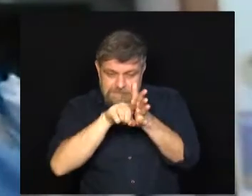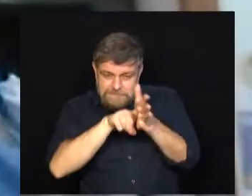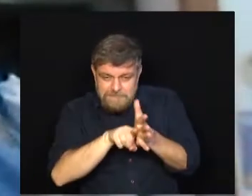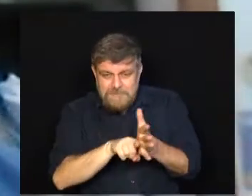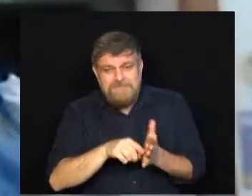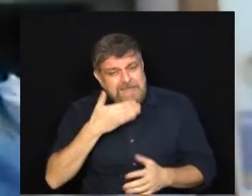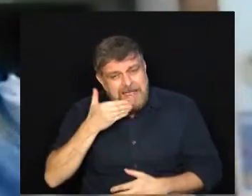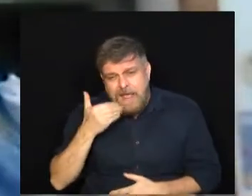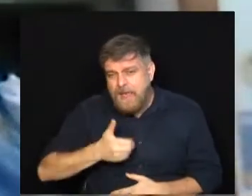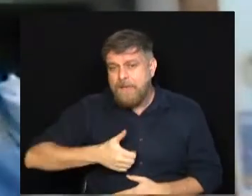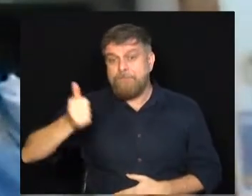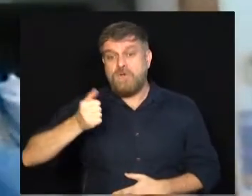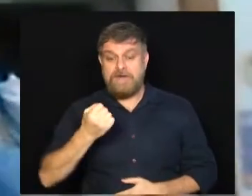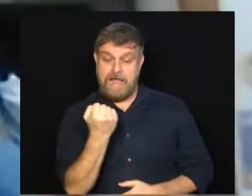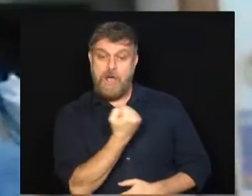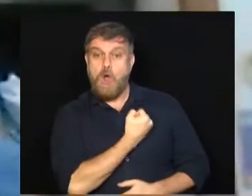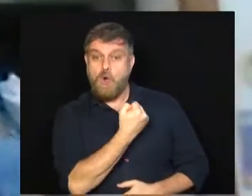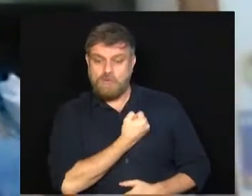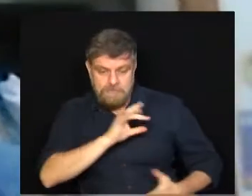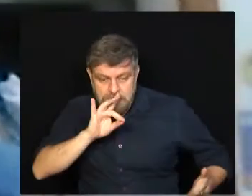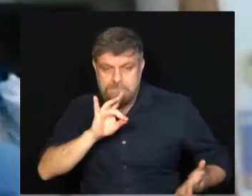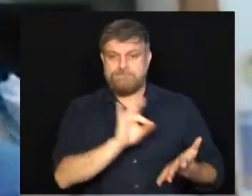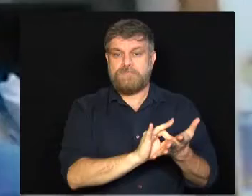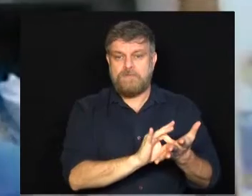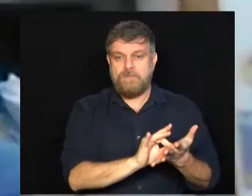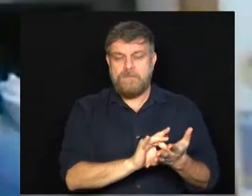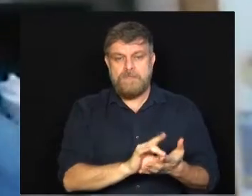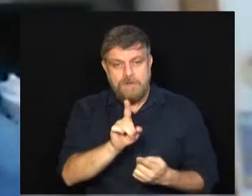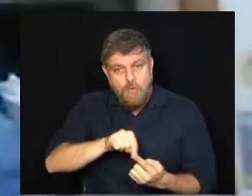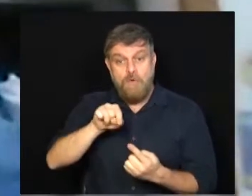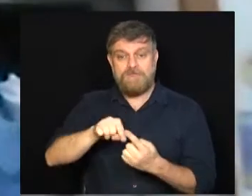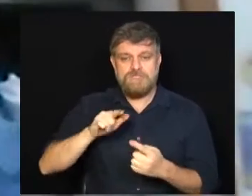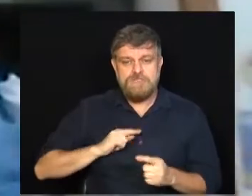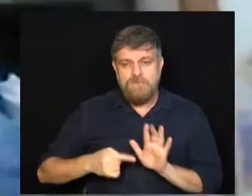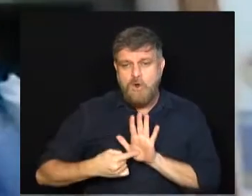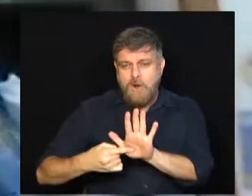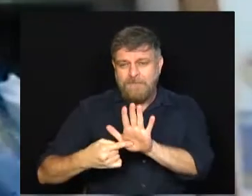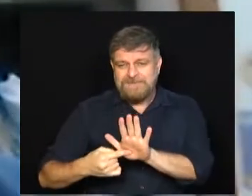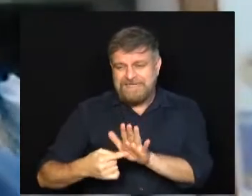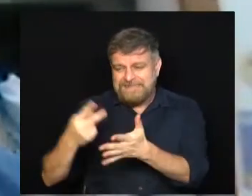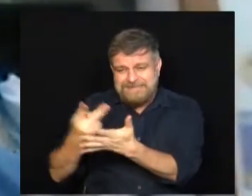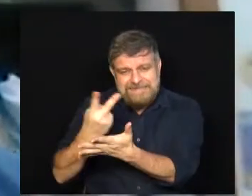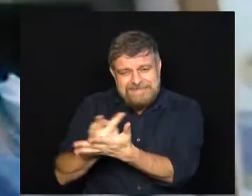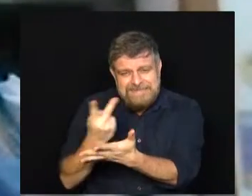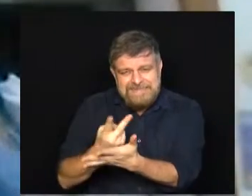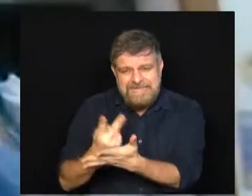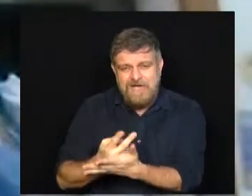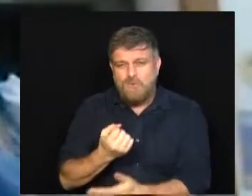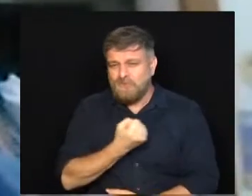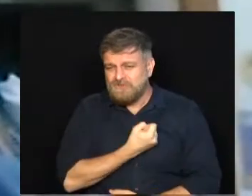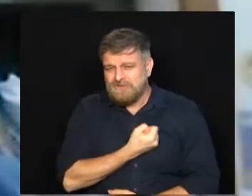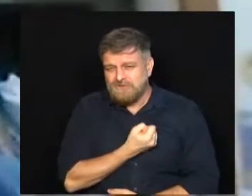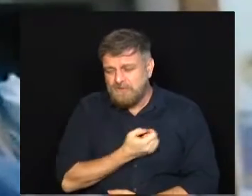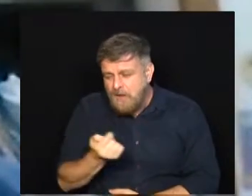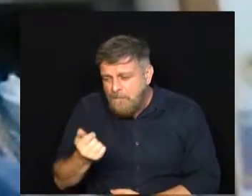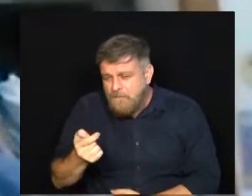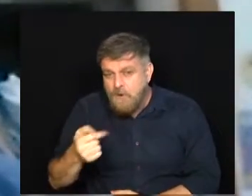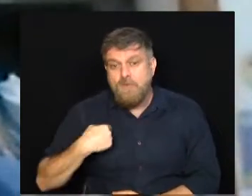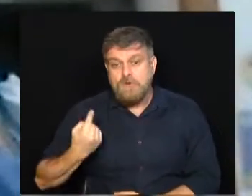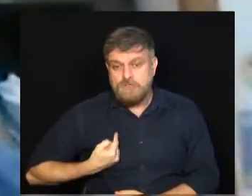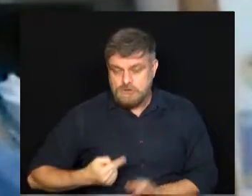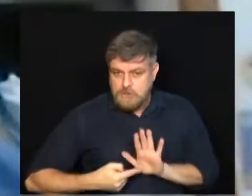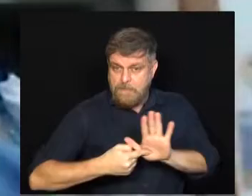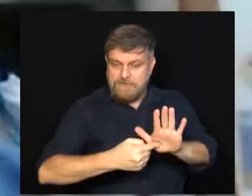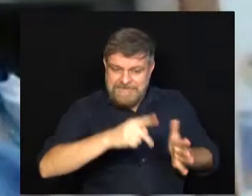melhorar isso, ou pelo menos minimizar, né, esse oceano, né, de subnotificação e